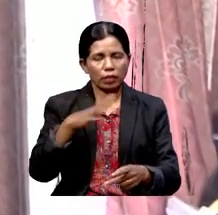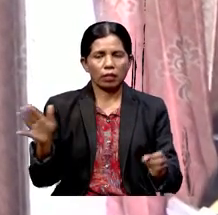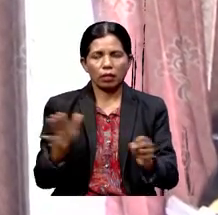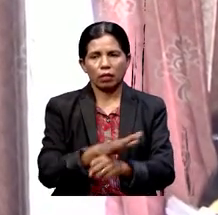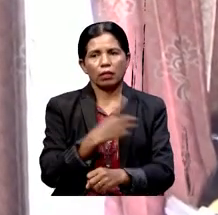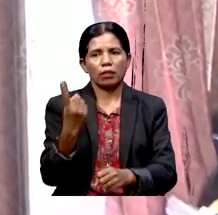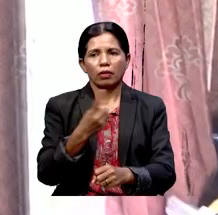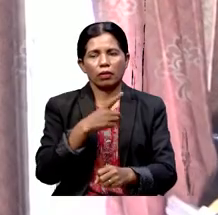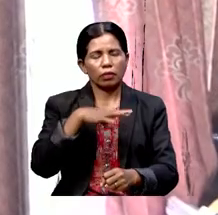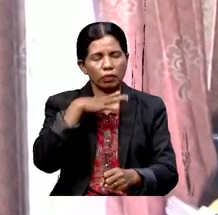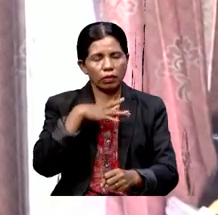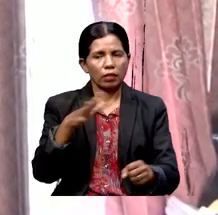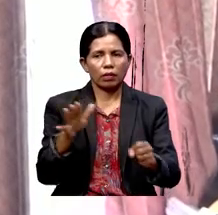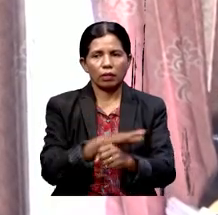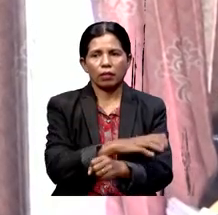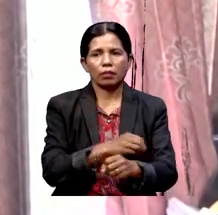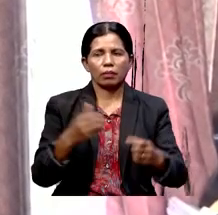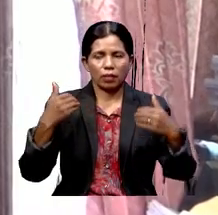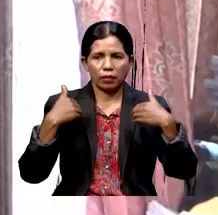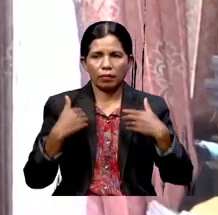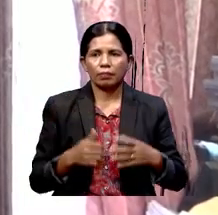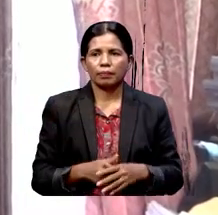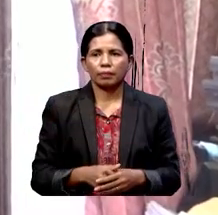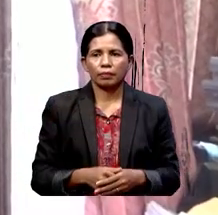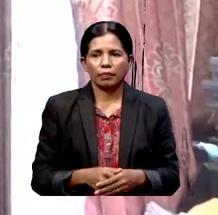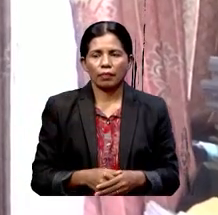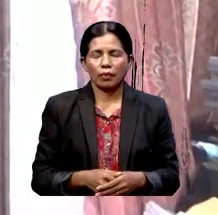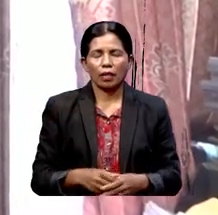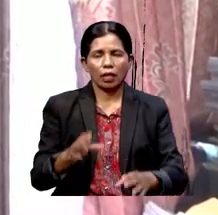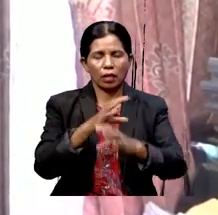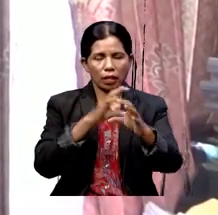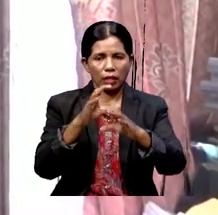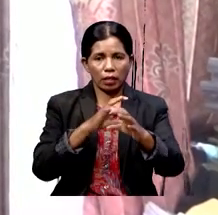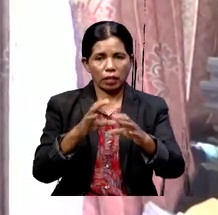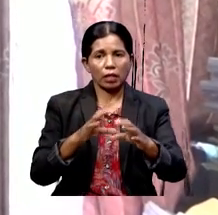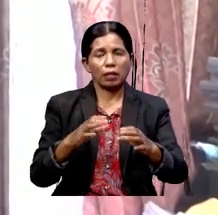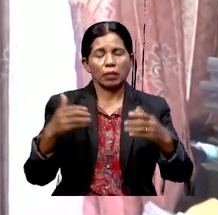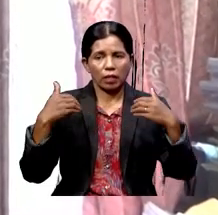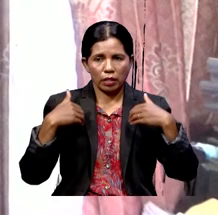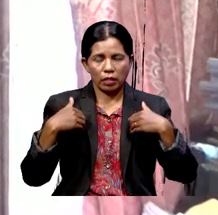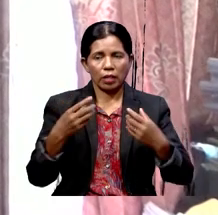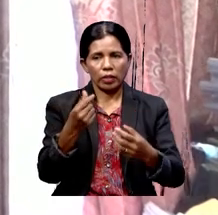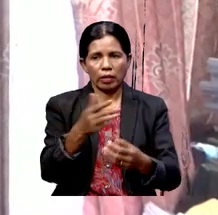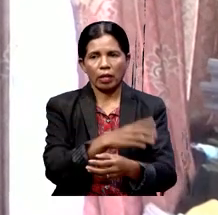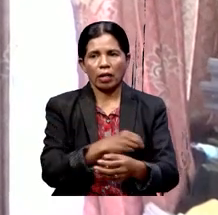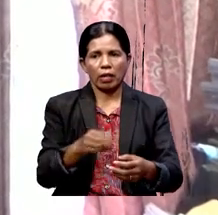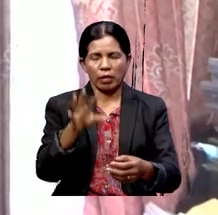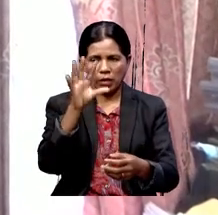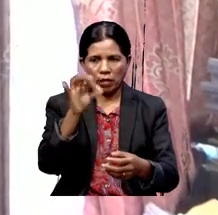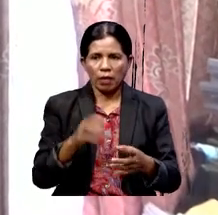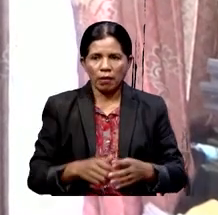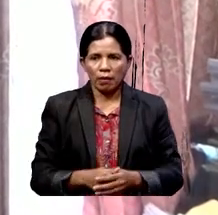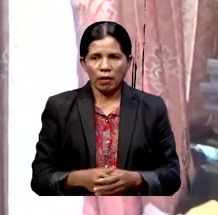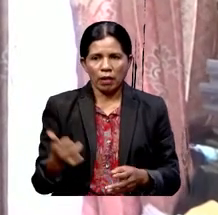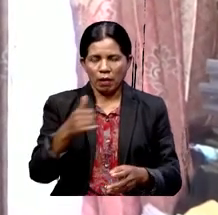ho ho foer ne be iha careta compactor ne be iha ne minim puin maxia